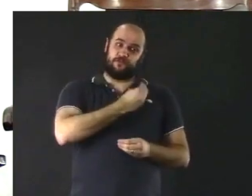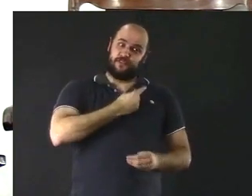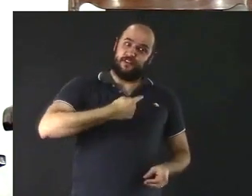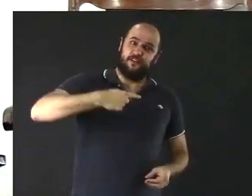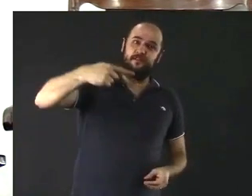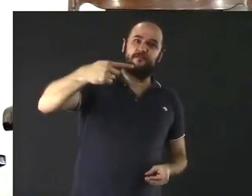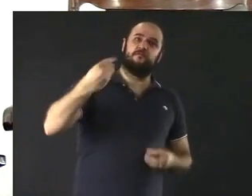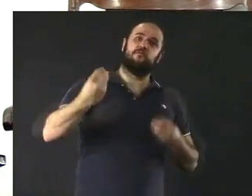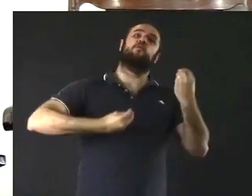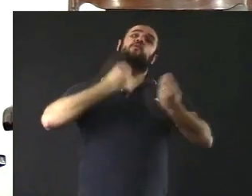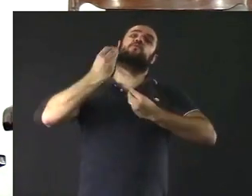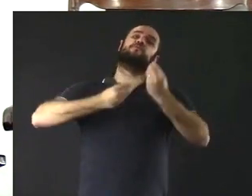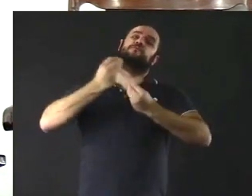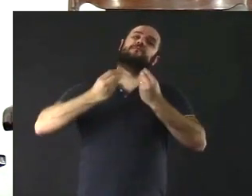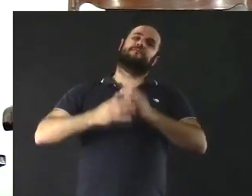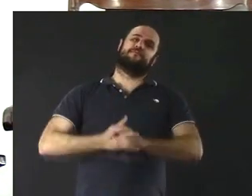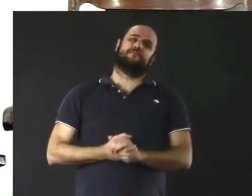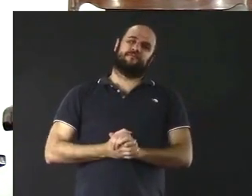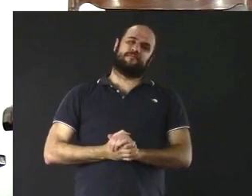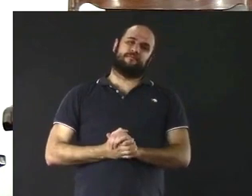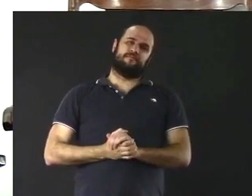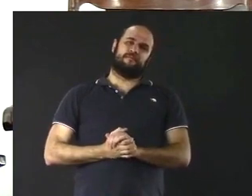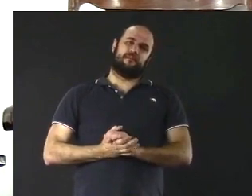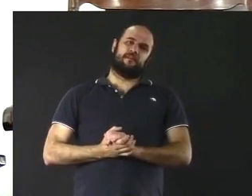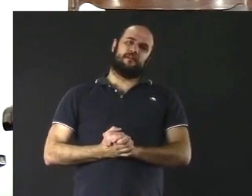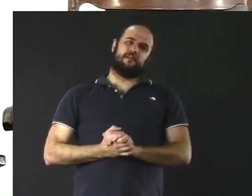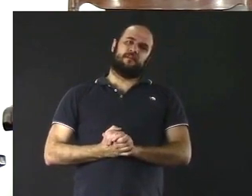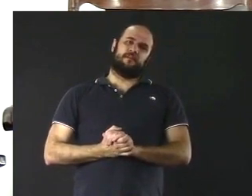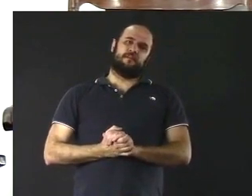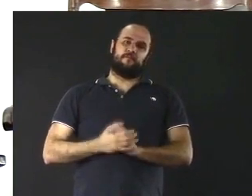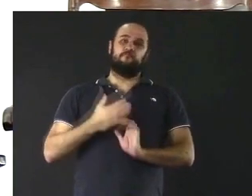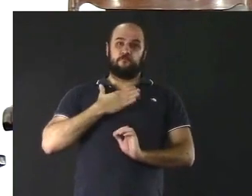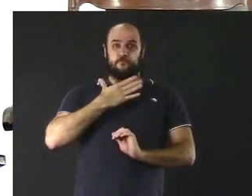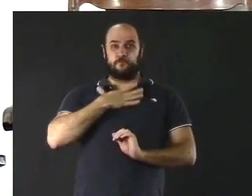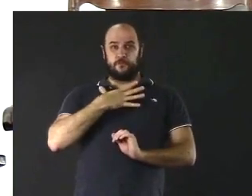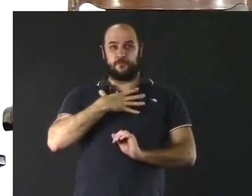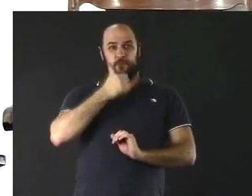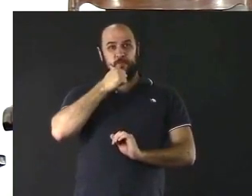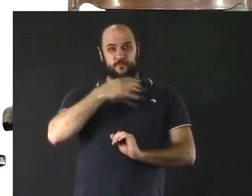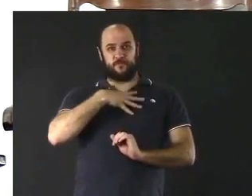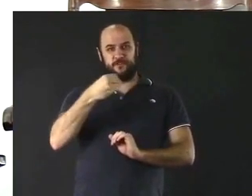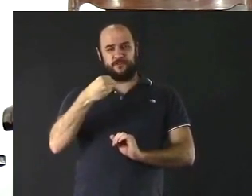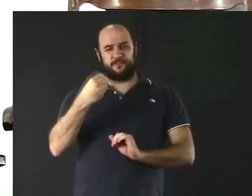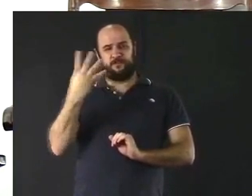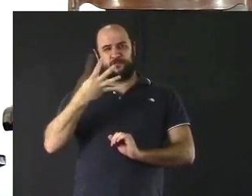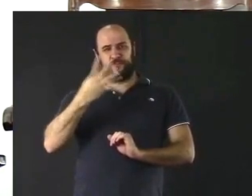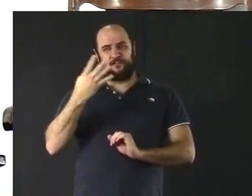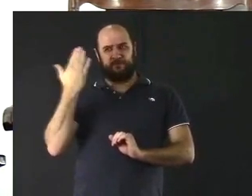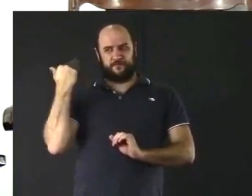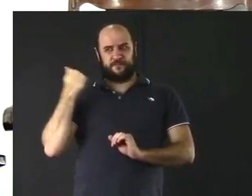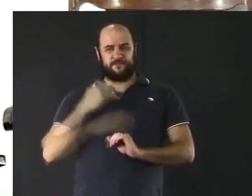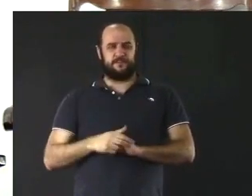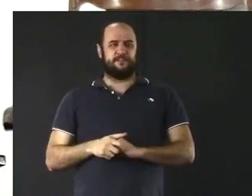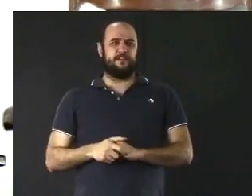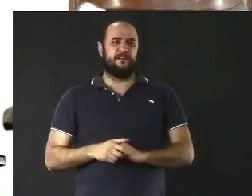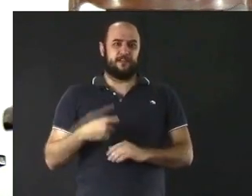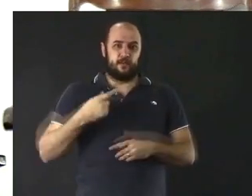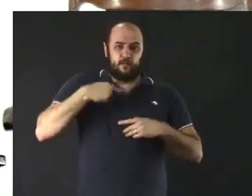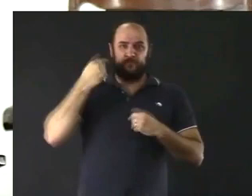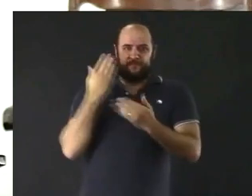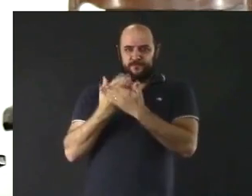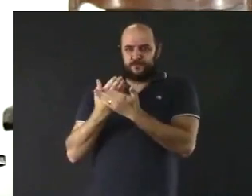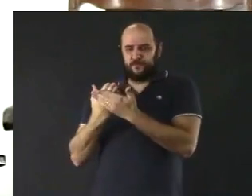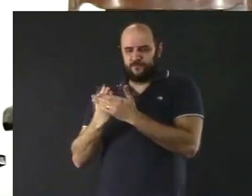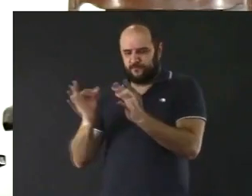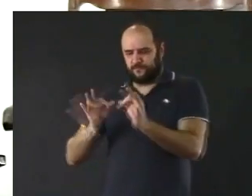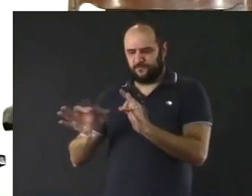isso? A Heleninha, a minha filha, na quarta-feira, vendo eu me preparar para